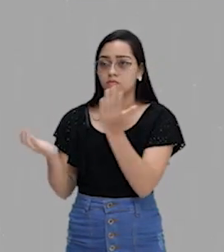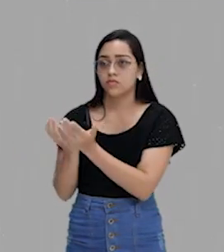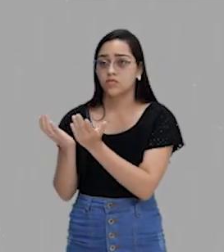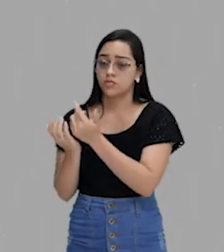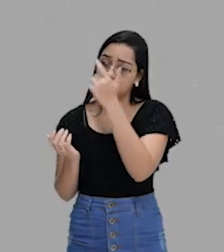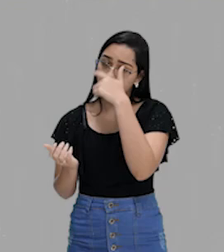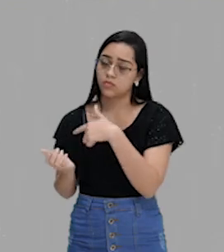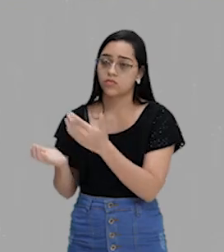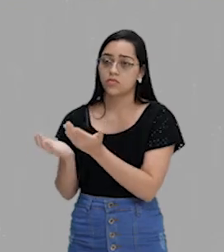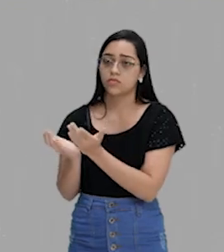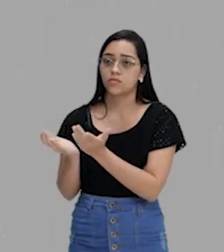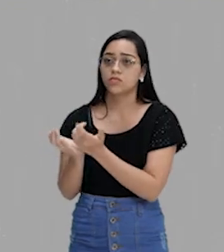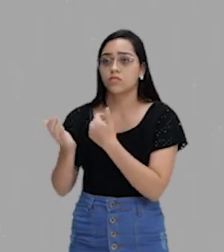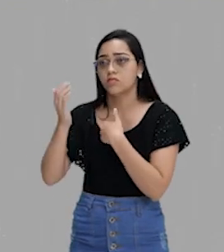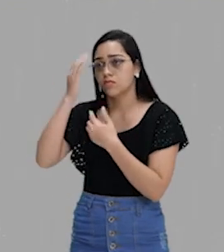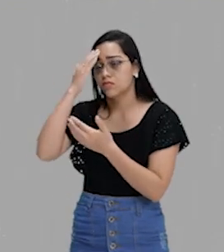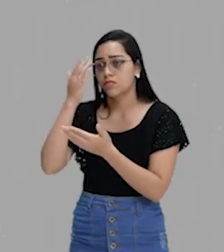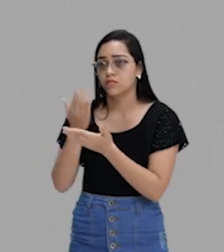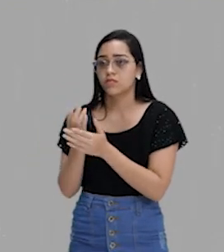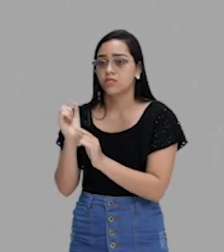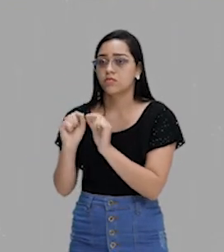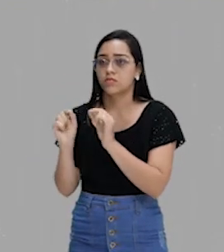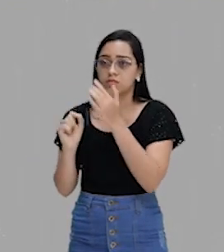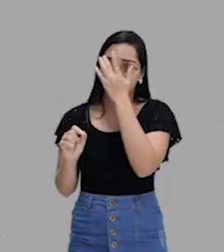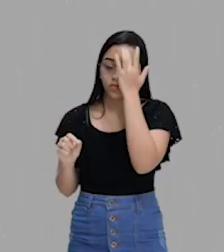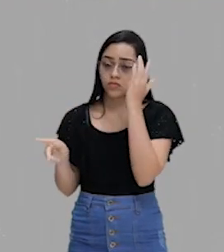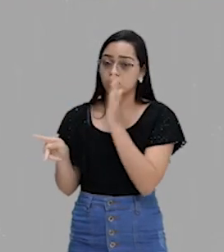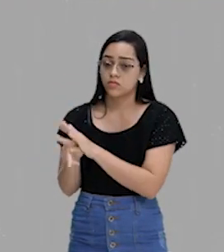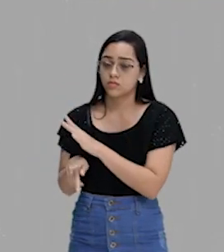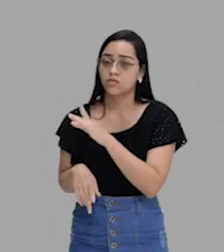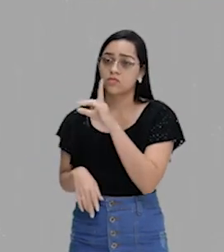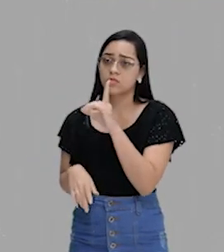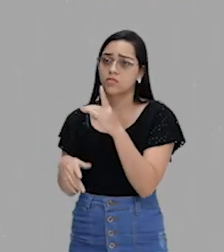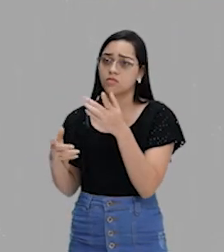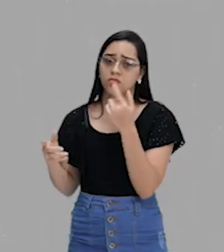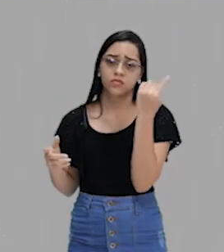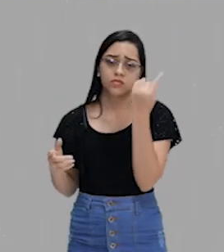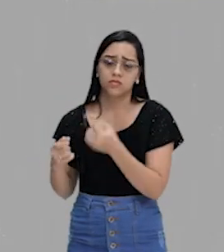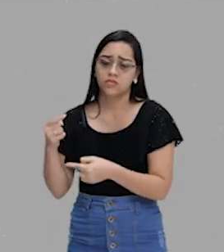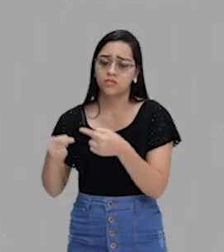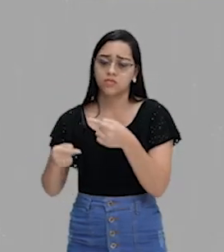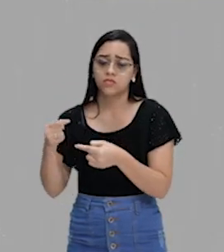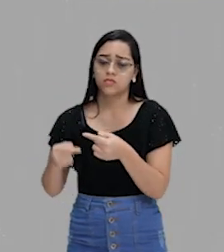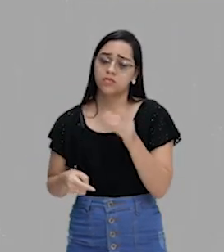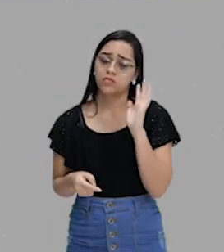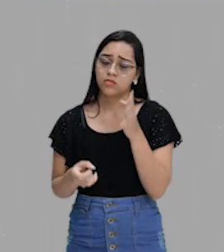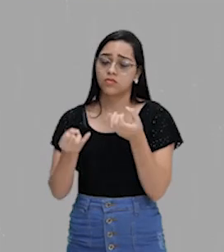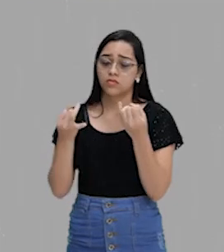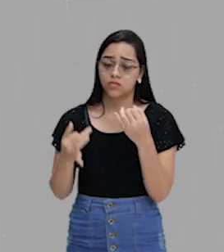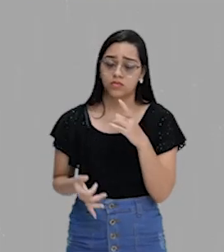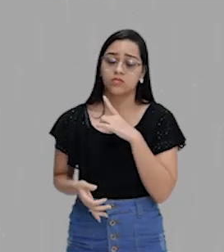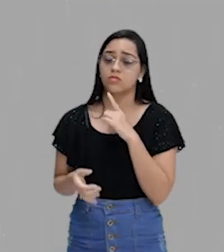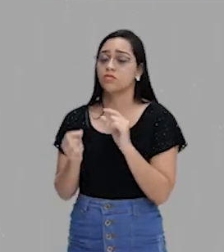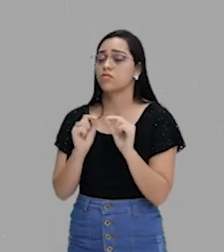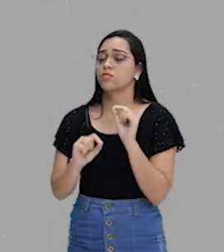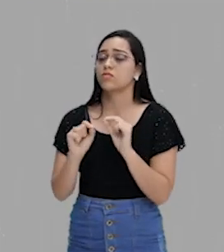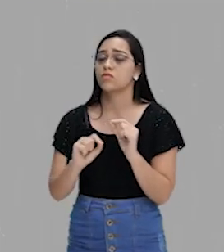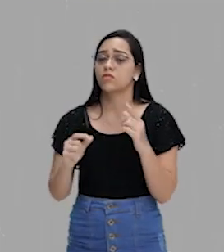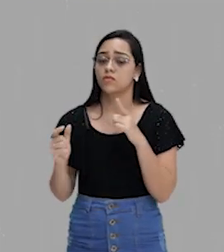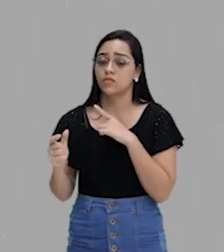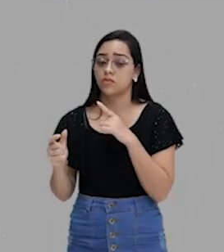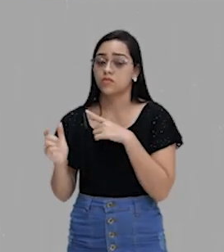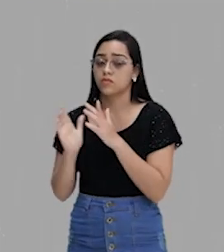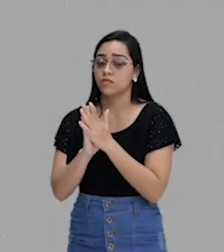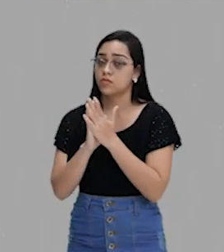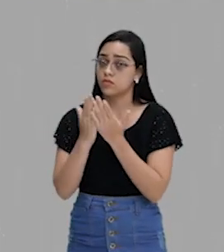Eu sou cristã, eu também creio que o homem veio de Deus. Mas não estou aqui para discutir isso, como eu já disse. Estou aqui para dizer que